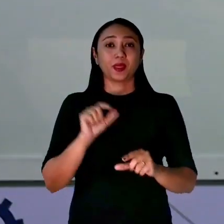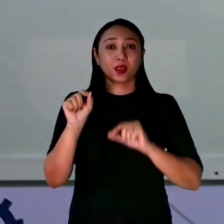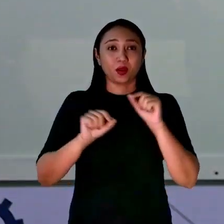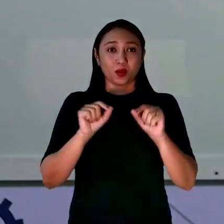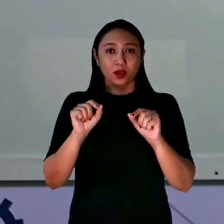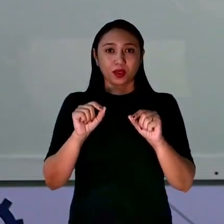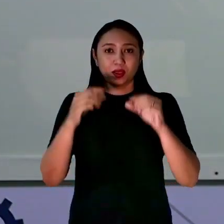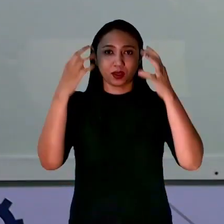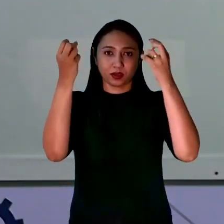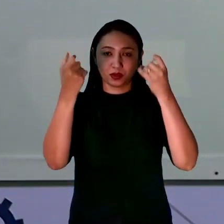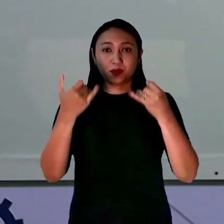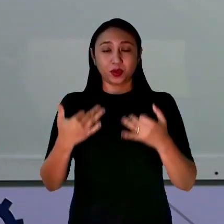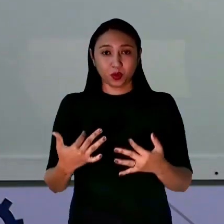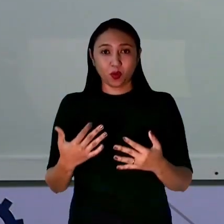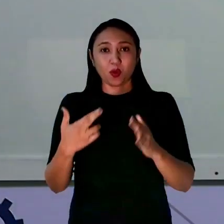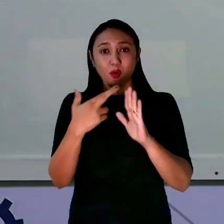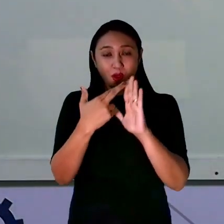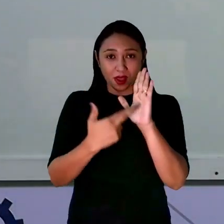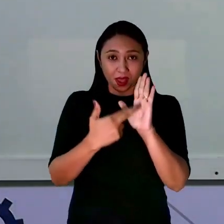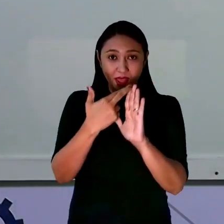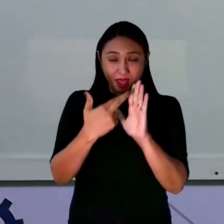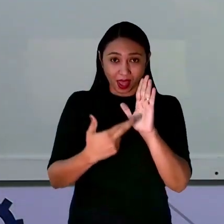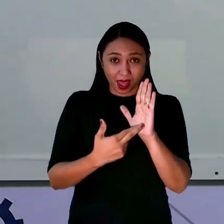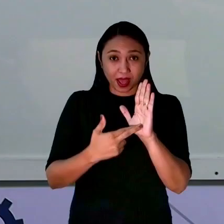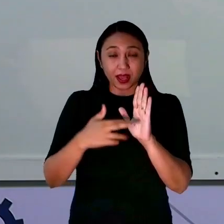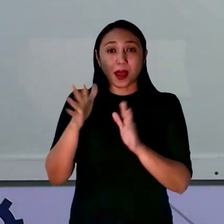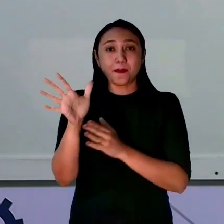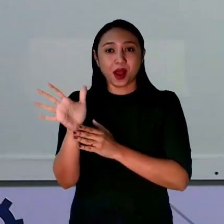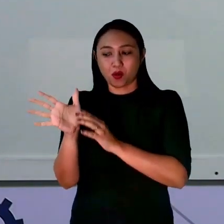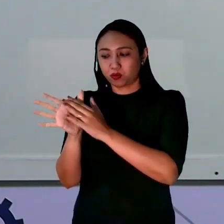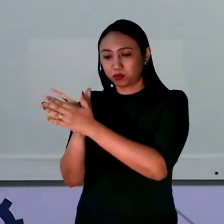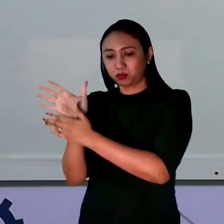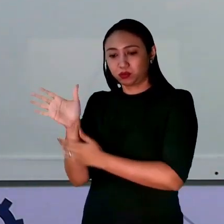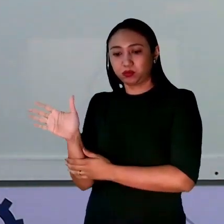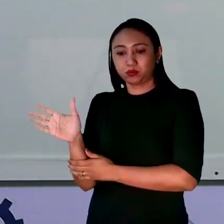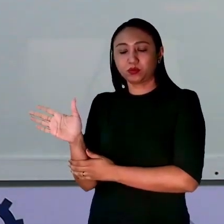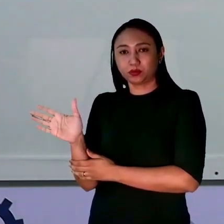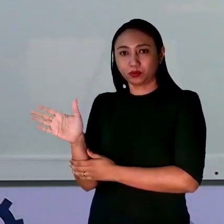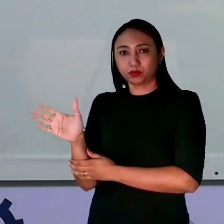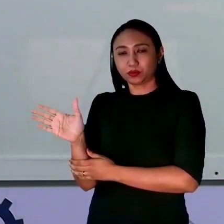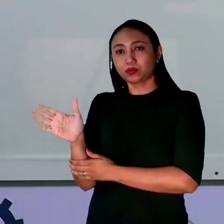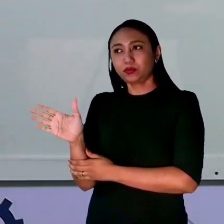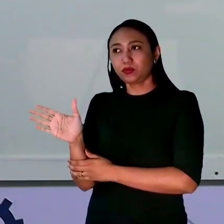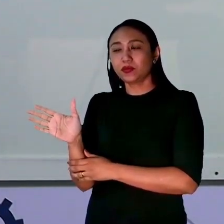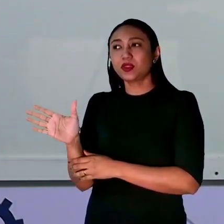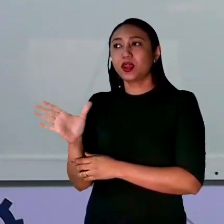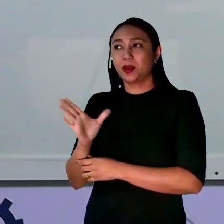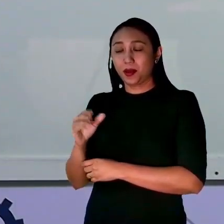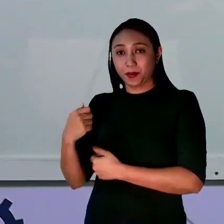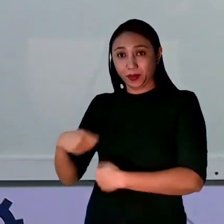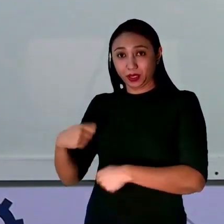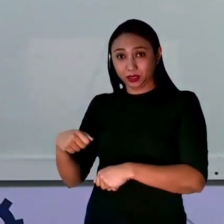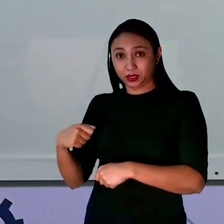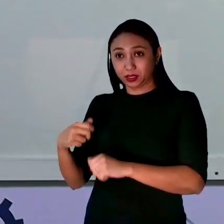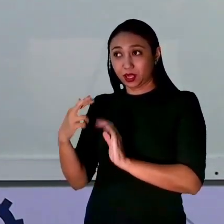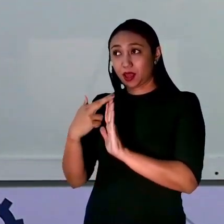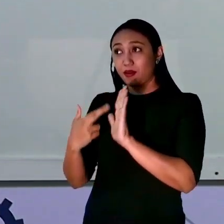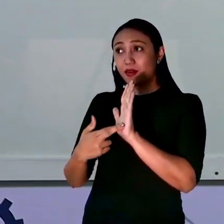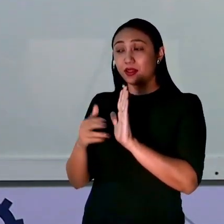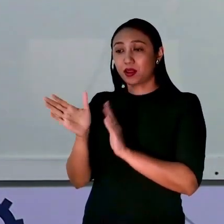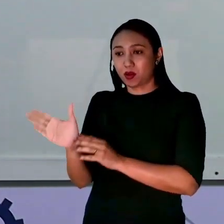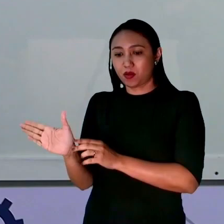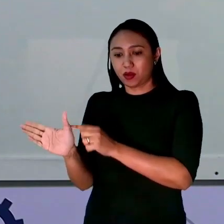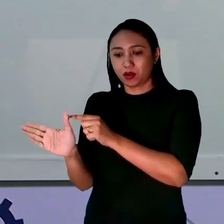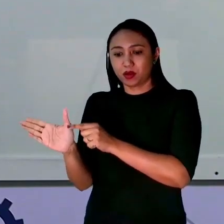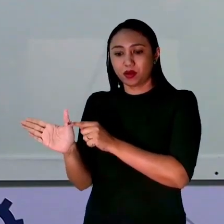falei para vocês da regra da mão espalmada. Tá? Então a mão tem que ficar aqui, velocidade